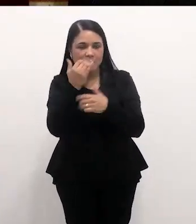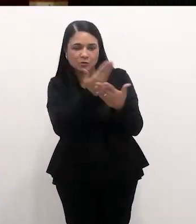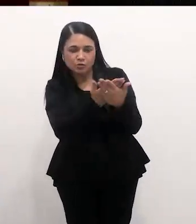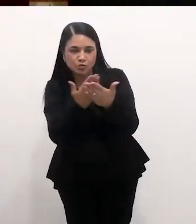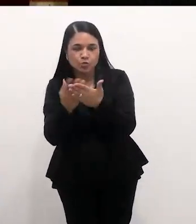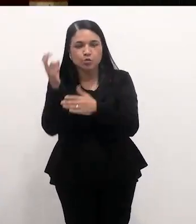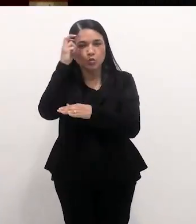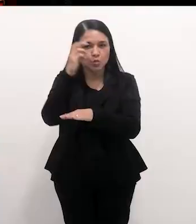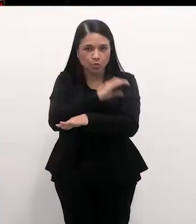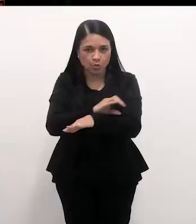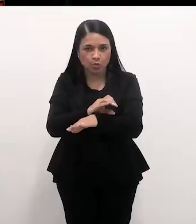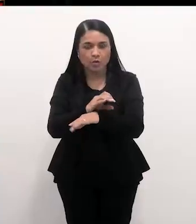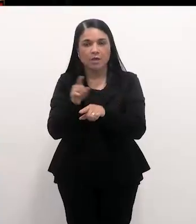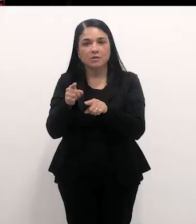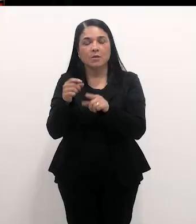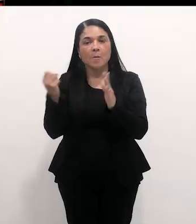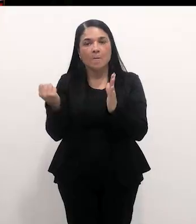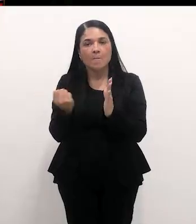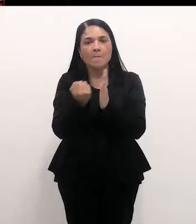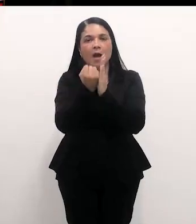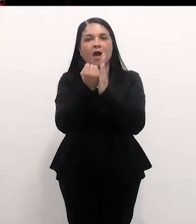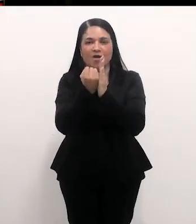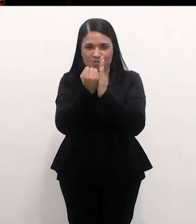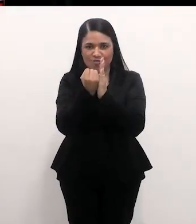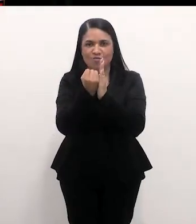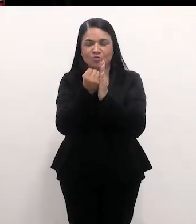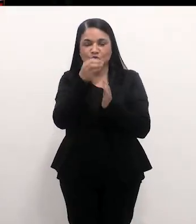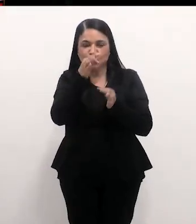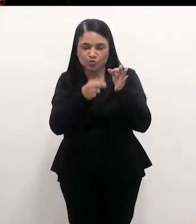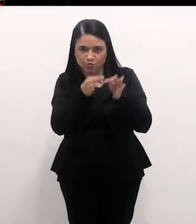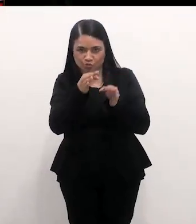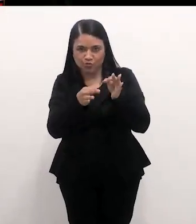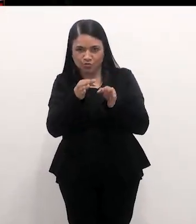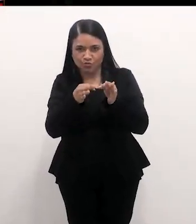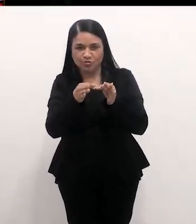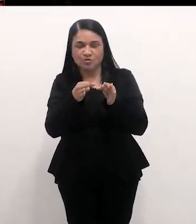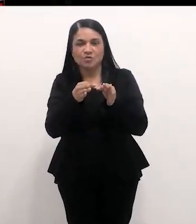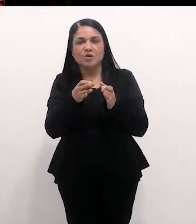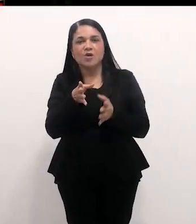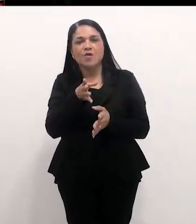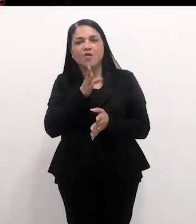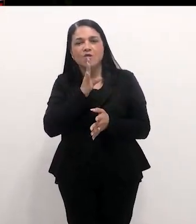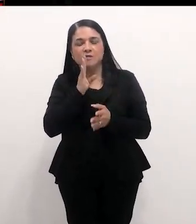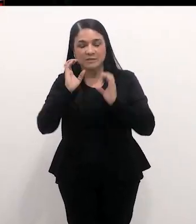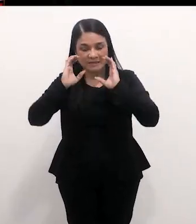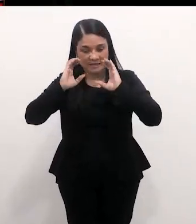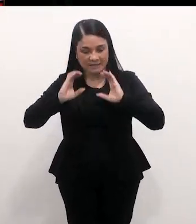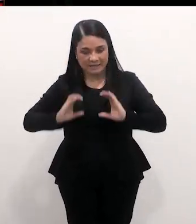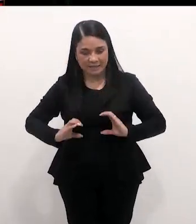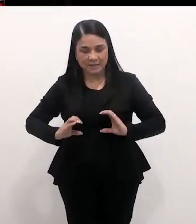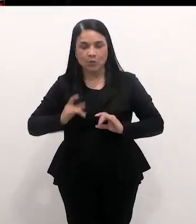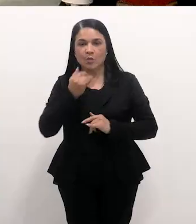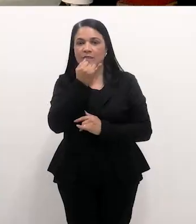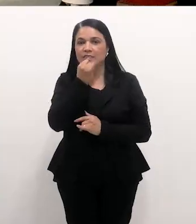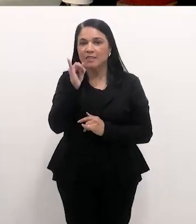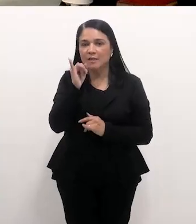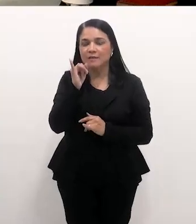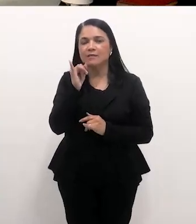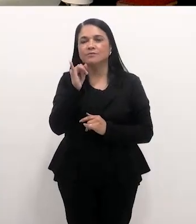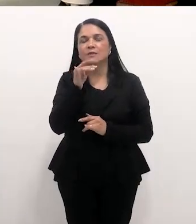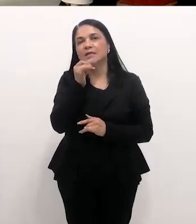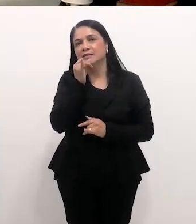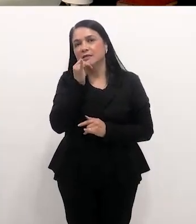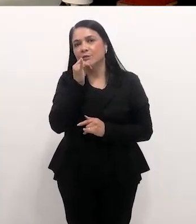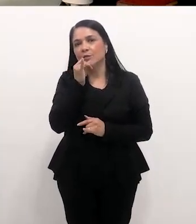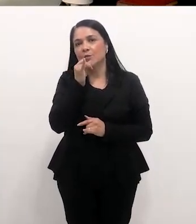um processo cultural, de estudos. A questão do marco jurídico legal, né, que reconhece uma cidadania